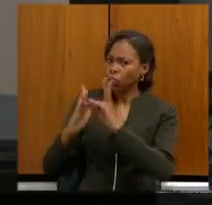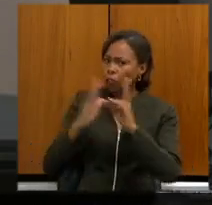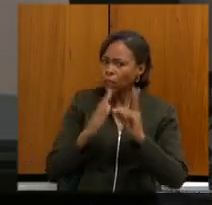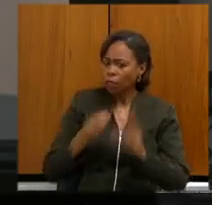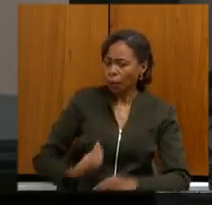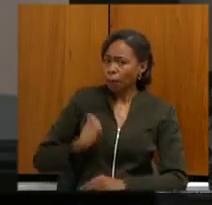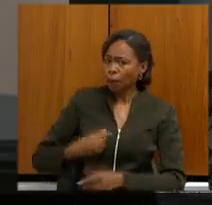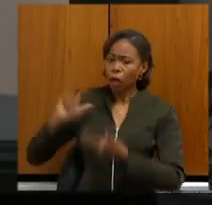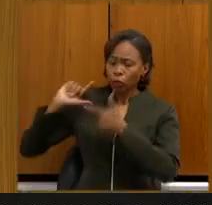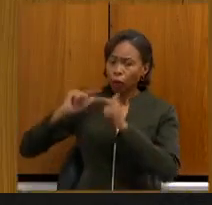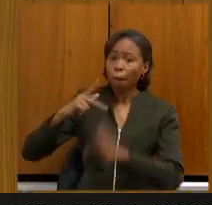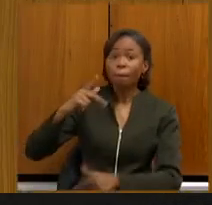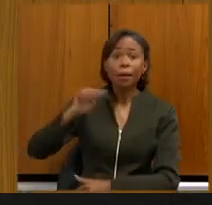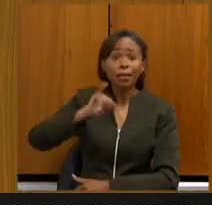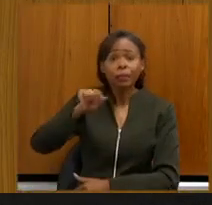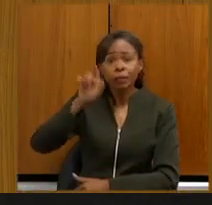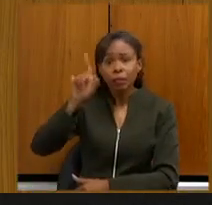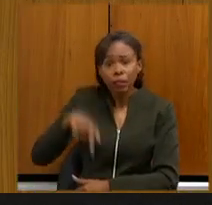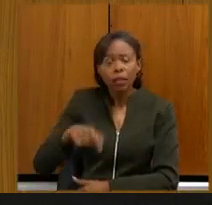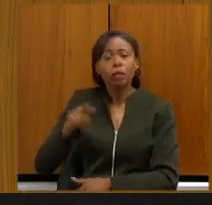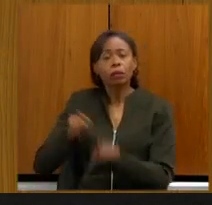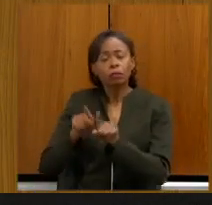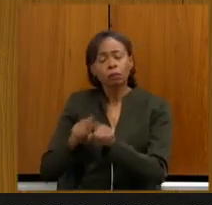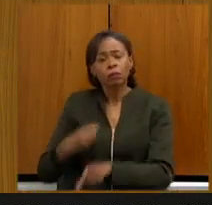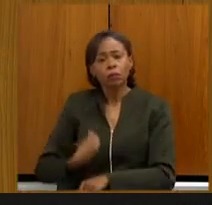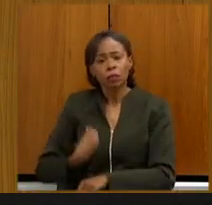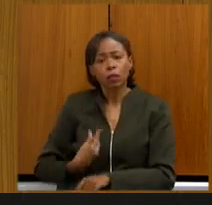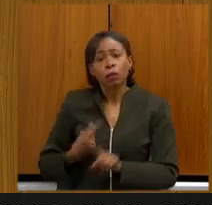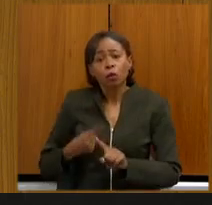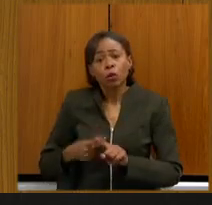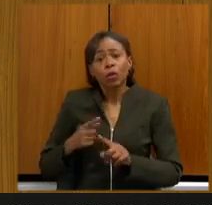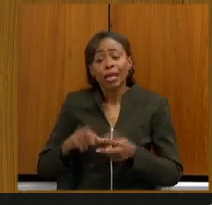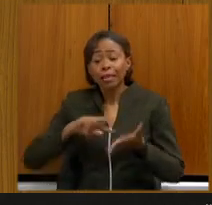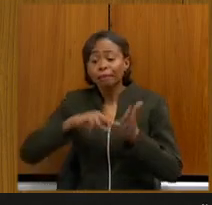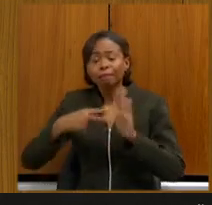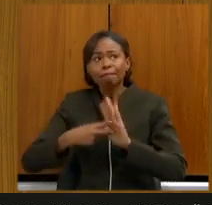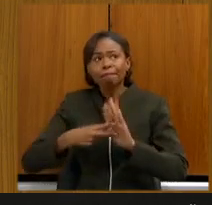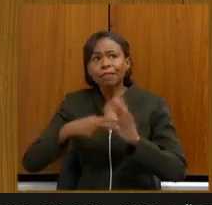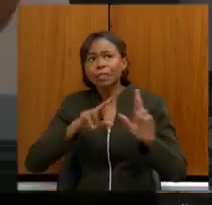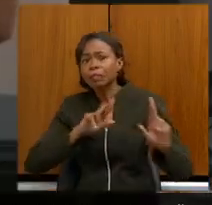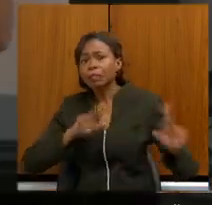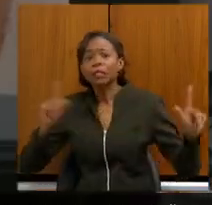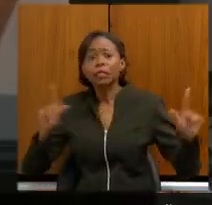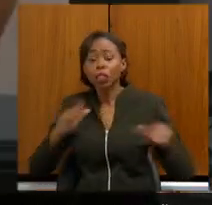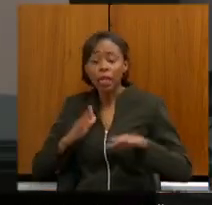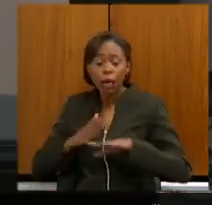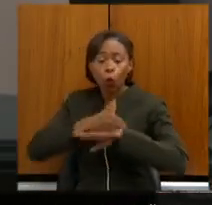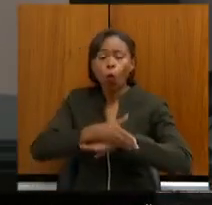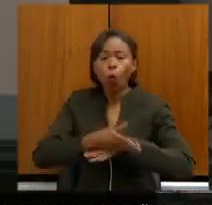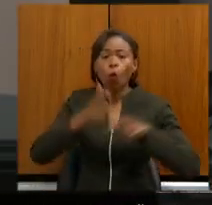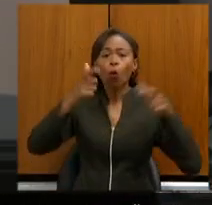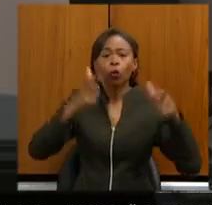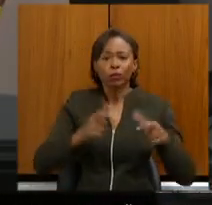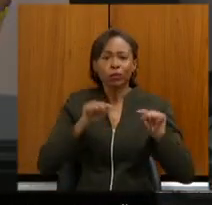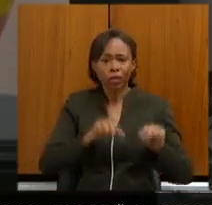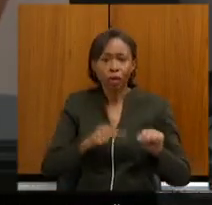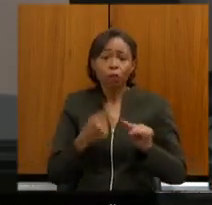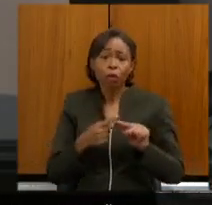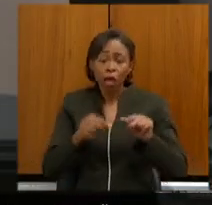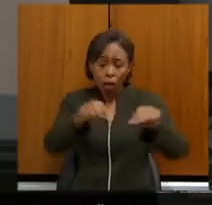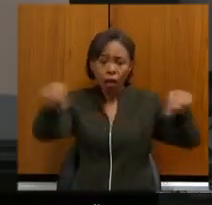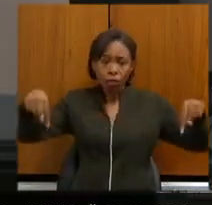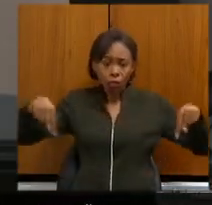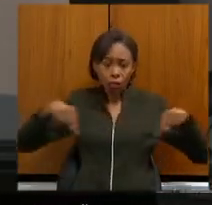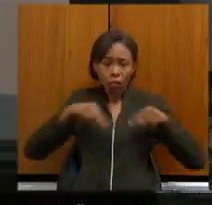participação de nossos Pajé que tem um sentido diferenciado de ocupar esse lugar porque ocupamos esse território também que é um espaço